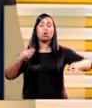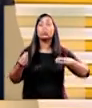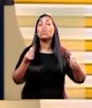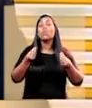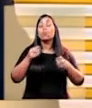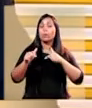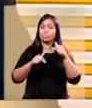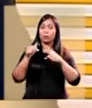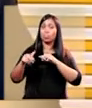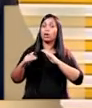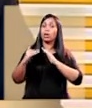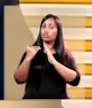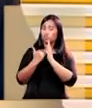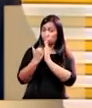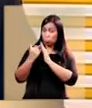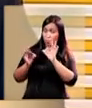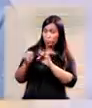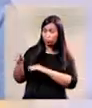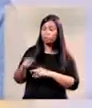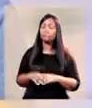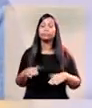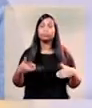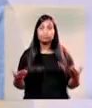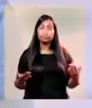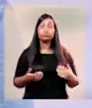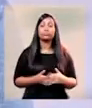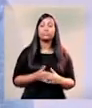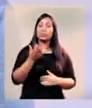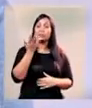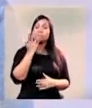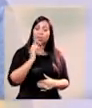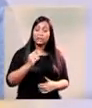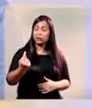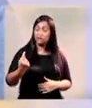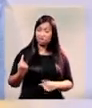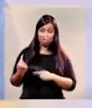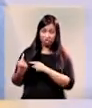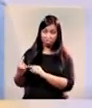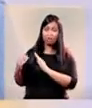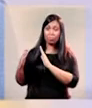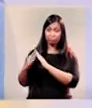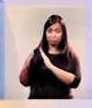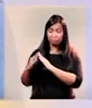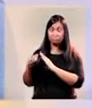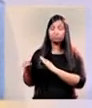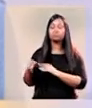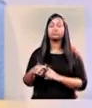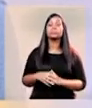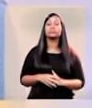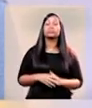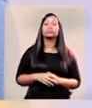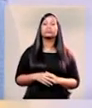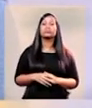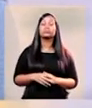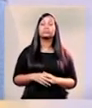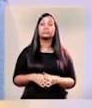isso é trabalhado no projeto? Sim. Assim que a criança ou adolescente entra no